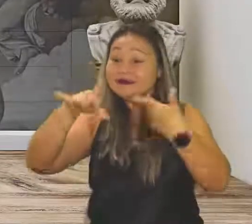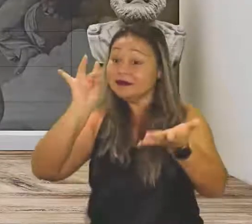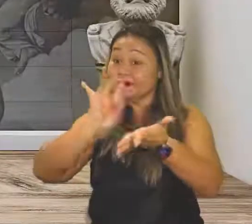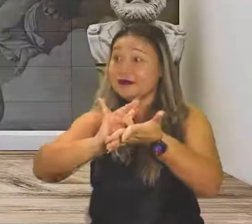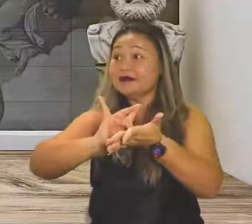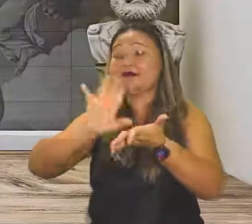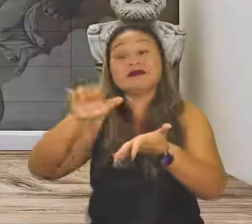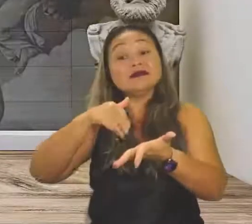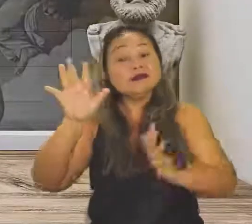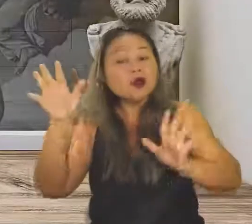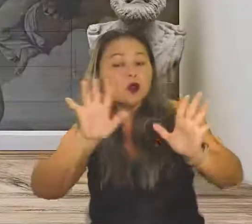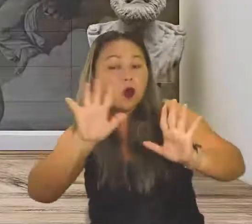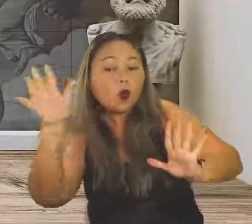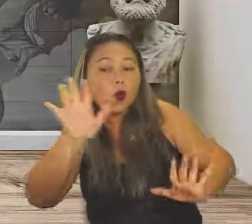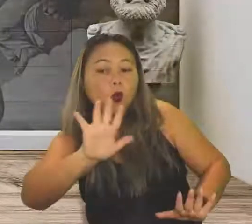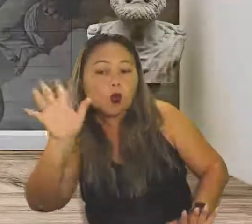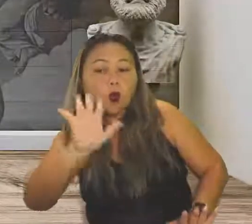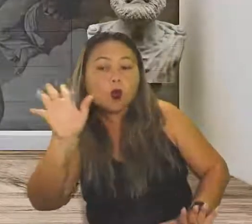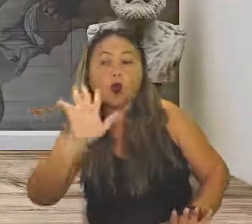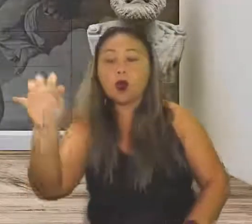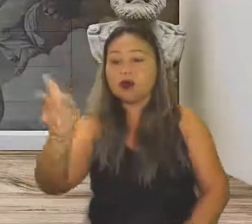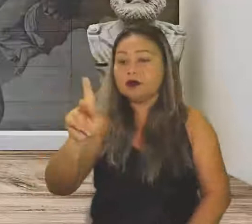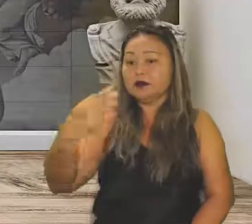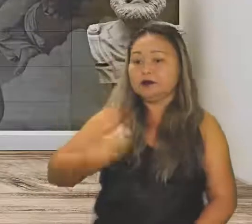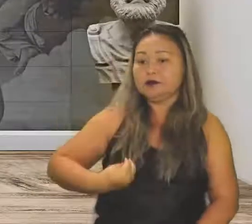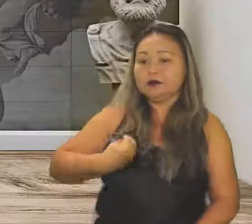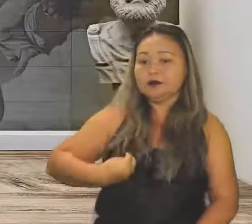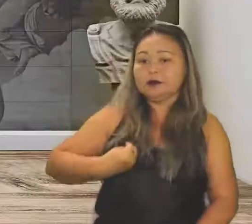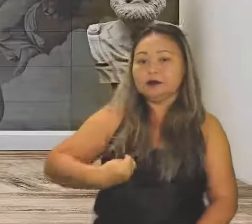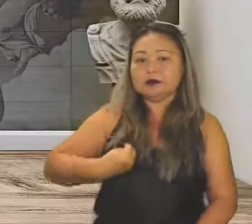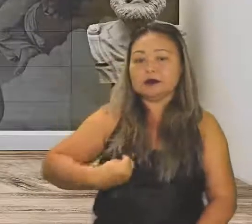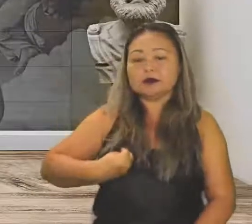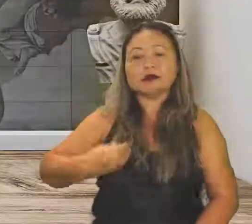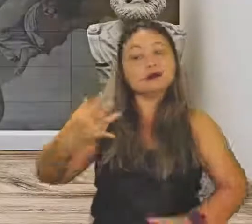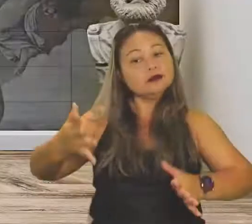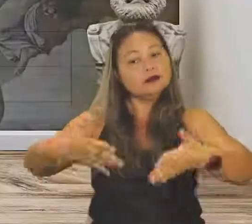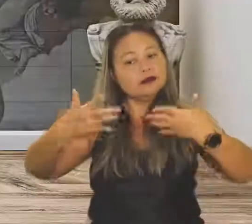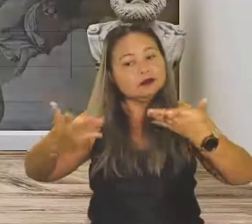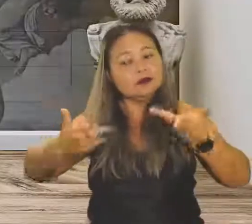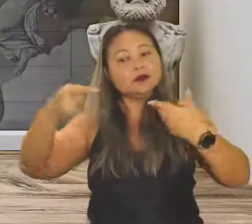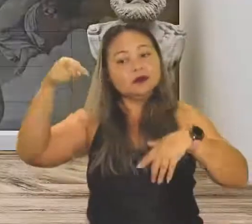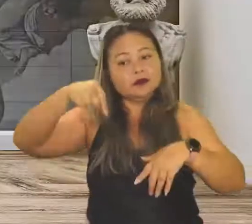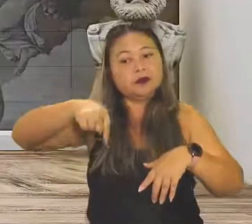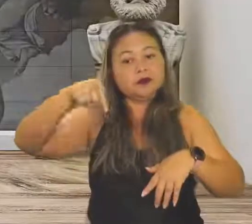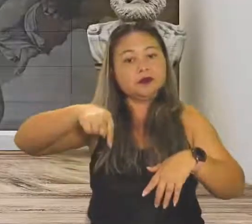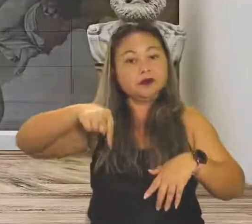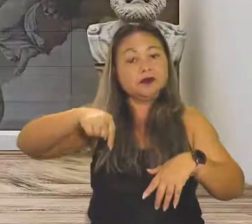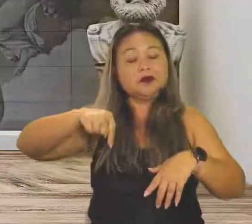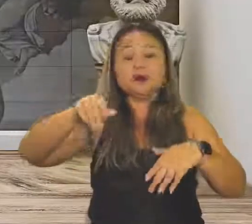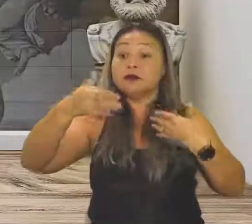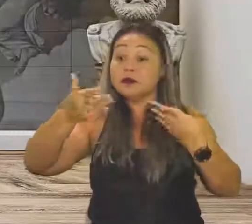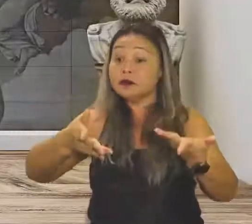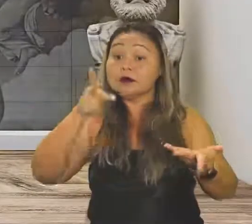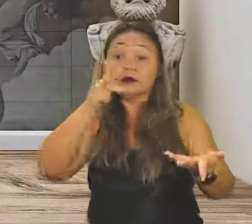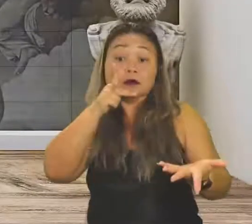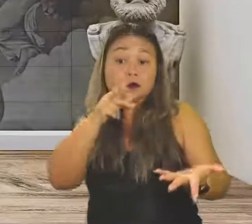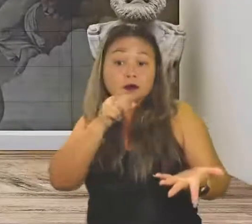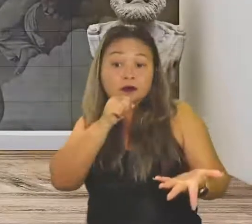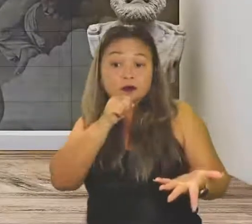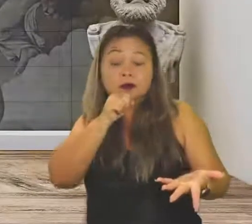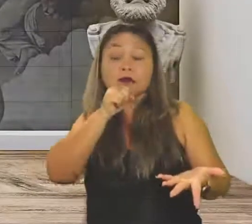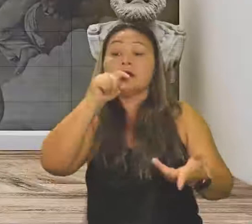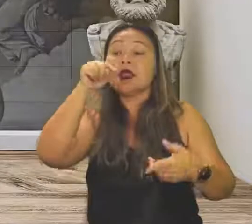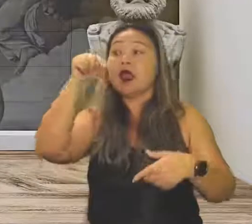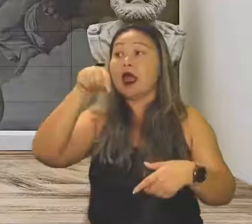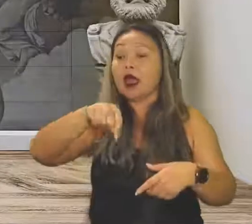Um alô aos professores presenciais. Com muita alegria estamos aqui, ó. Eu em Porto Velho, vocês